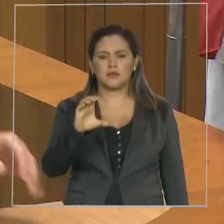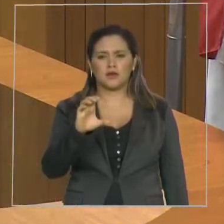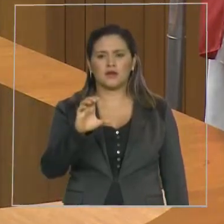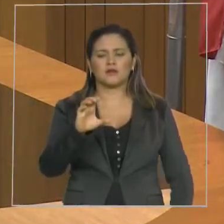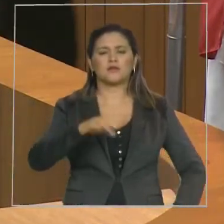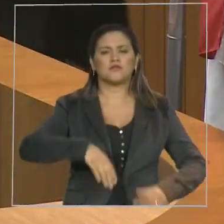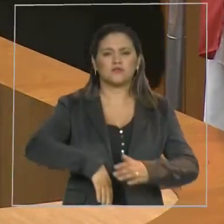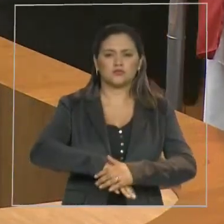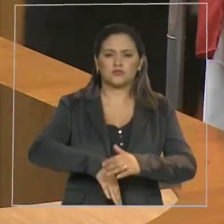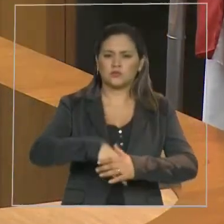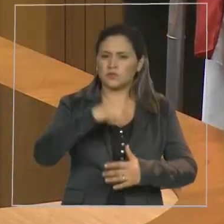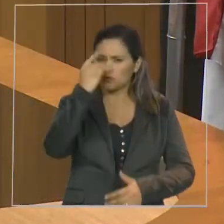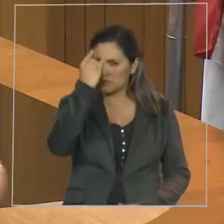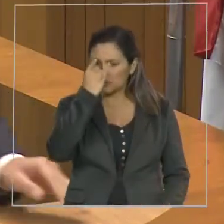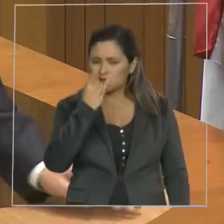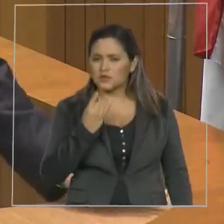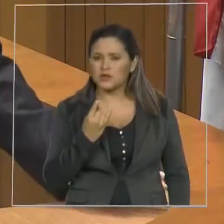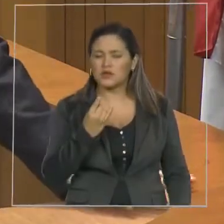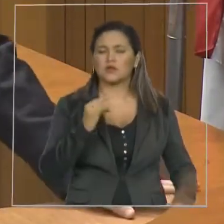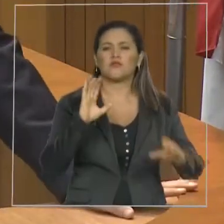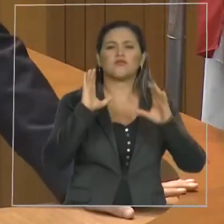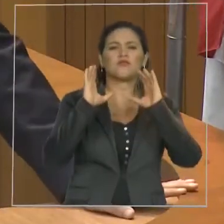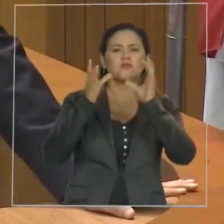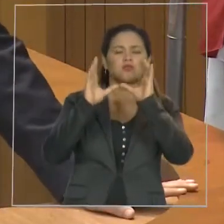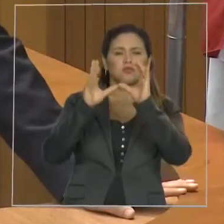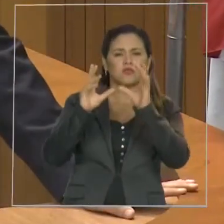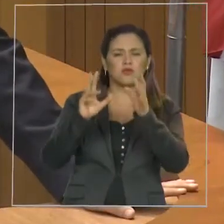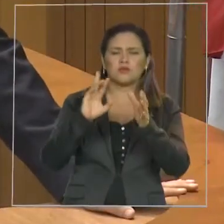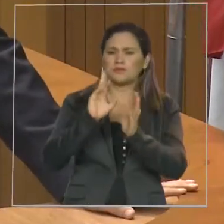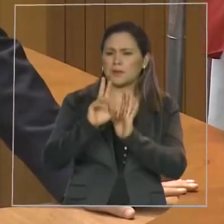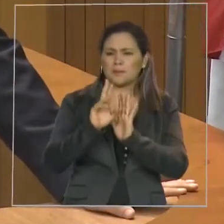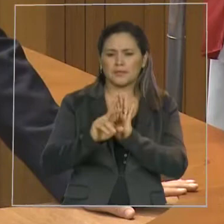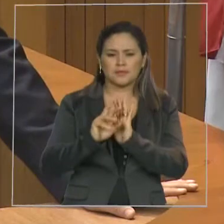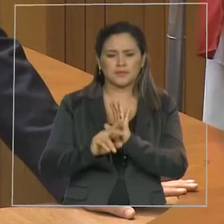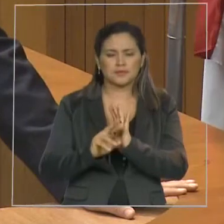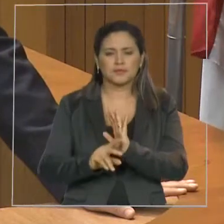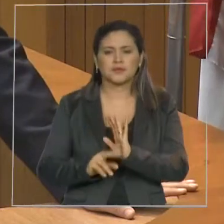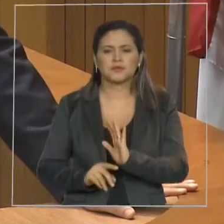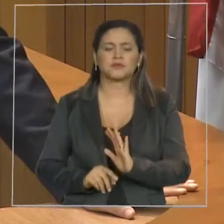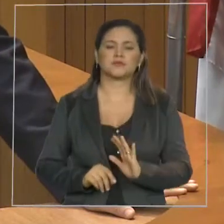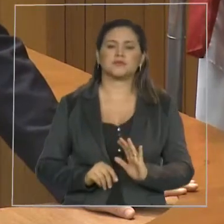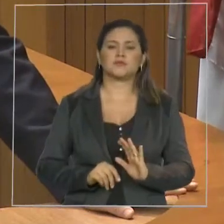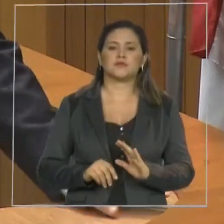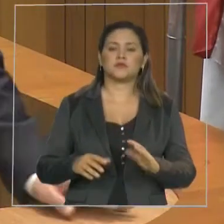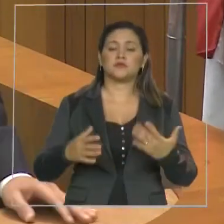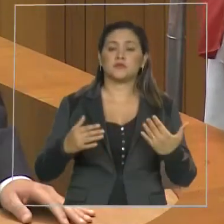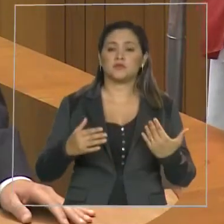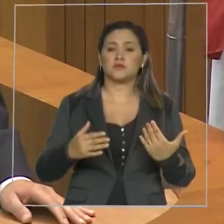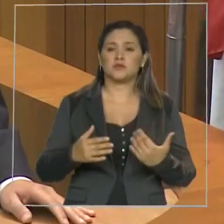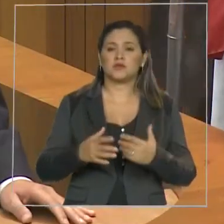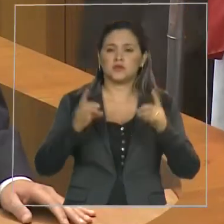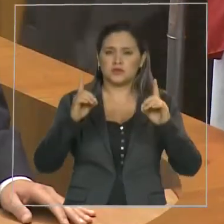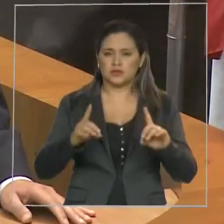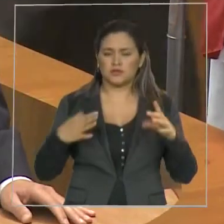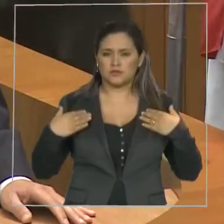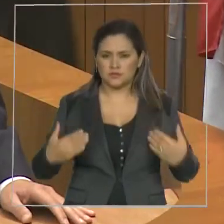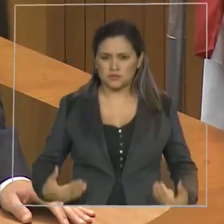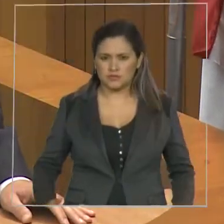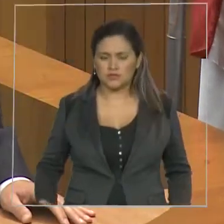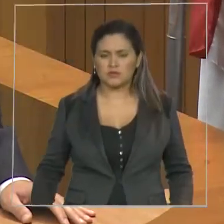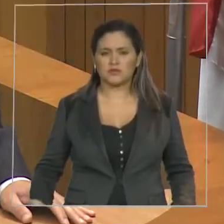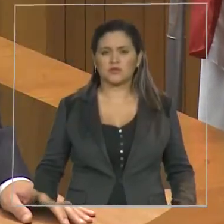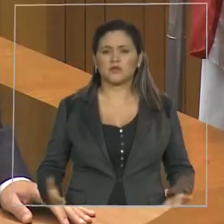diversas modalidades esportivas com a participação dos deficientes físicos. Retirou, senhores e